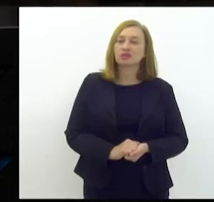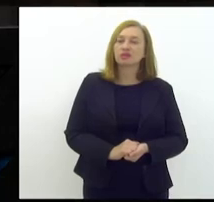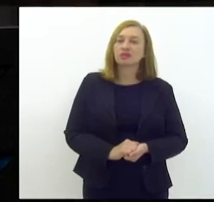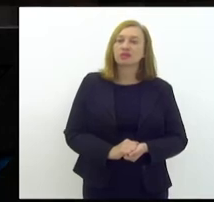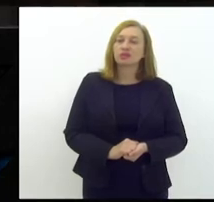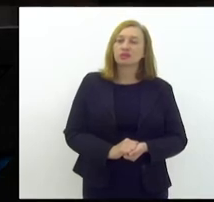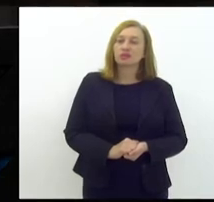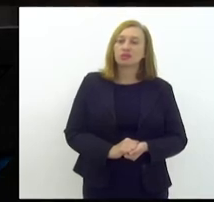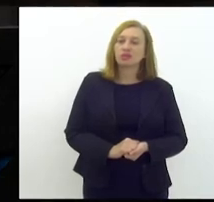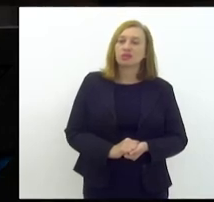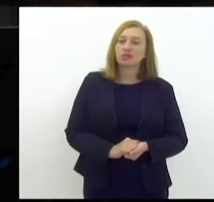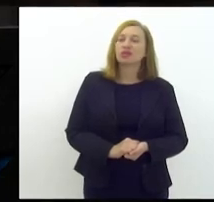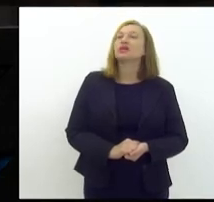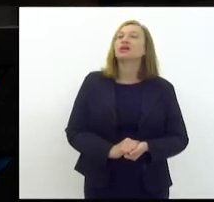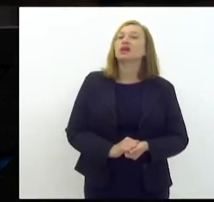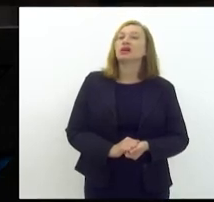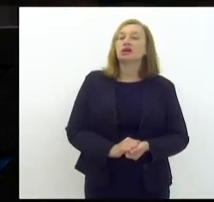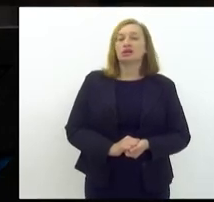desarmada